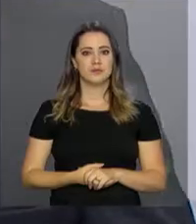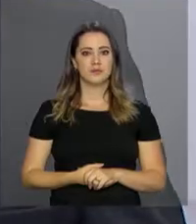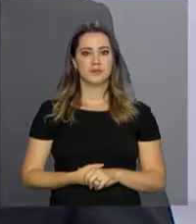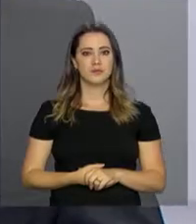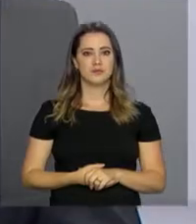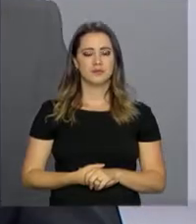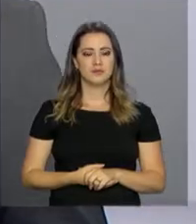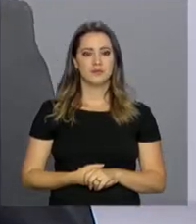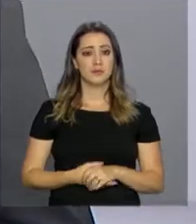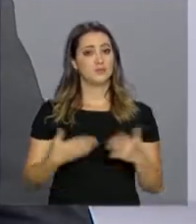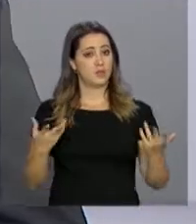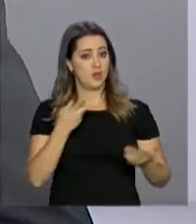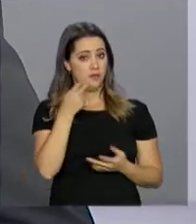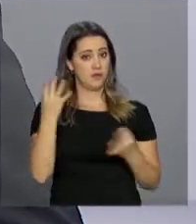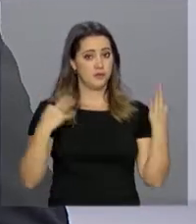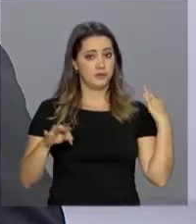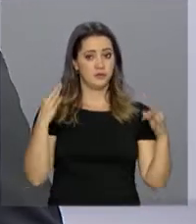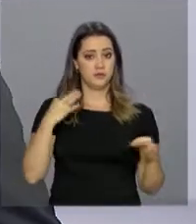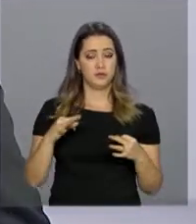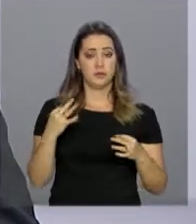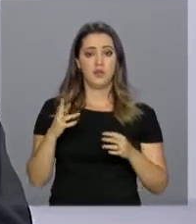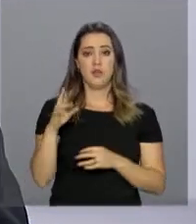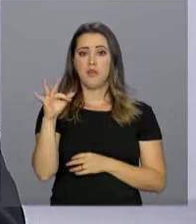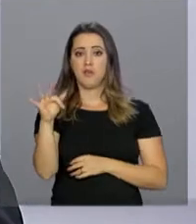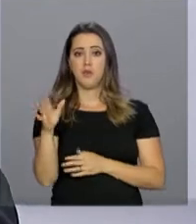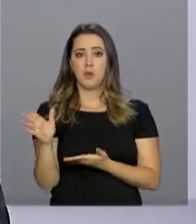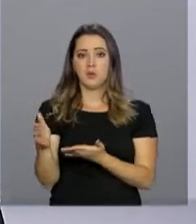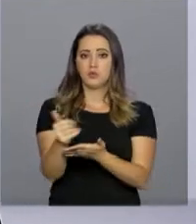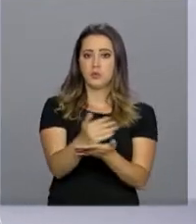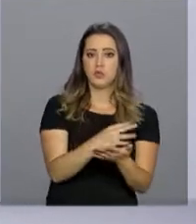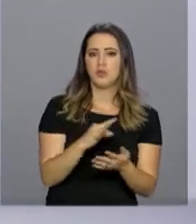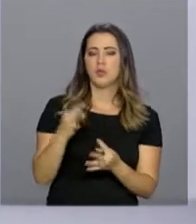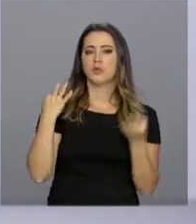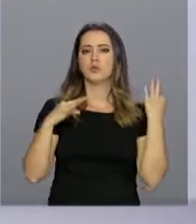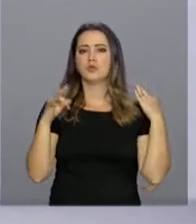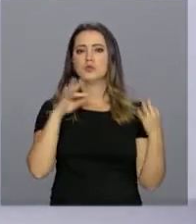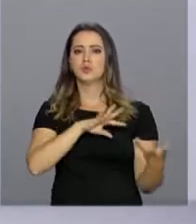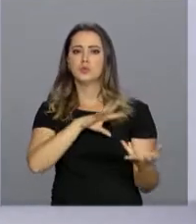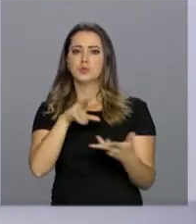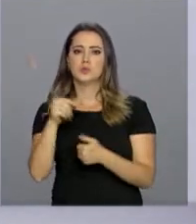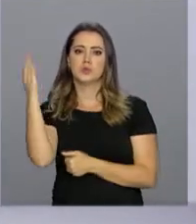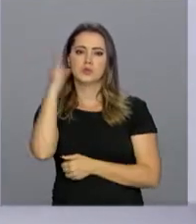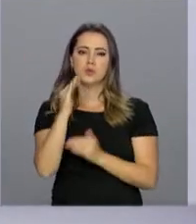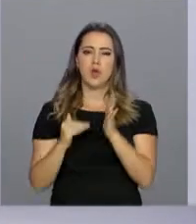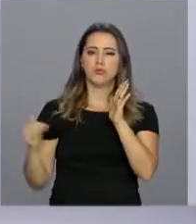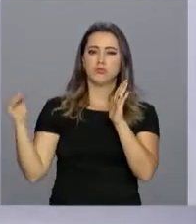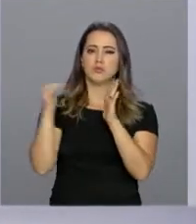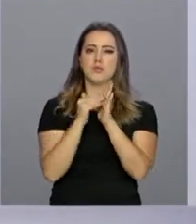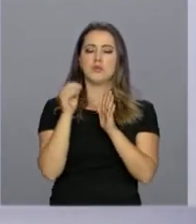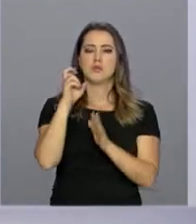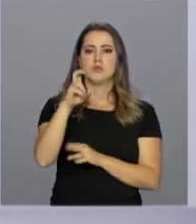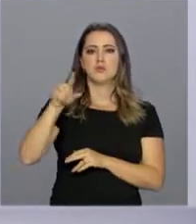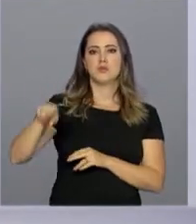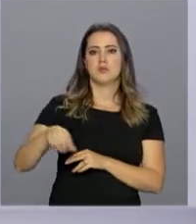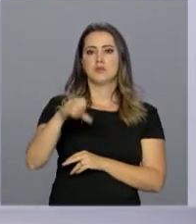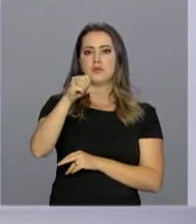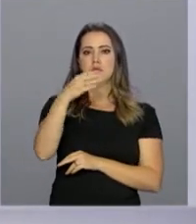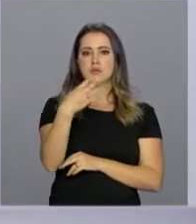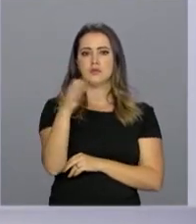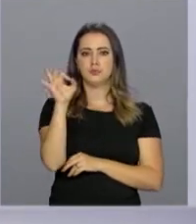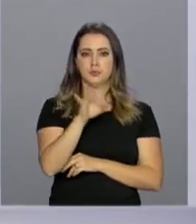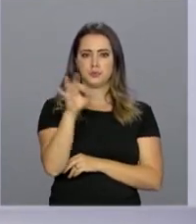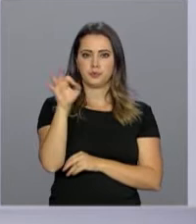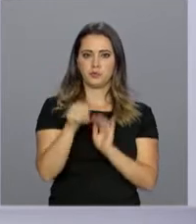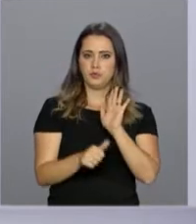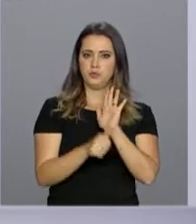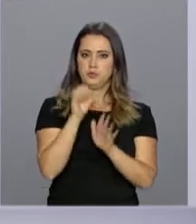ainda falando de turismo a receita gerada pelo turismo internacional do brasil teve alta de 5,94 por cento no